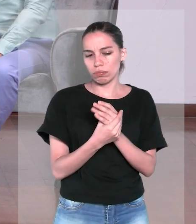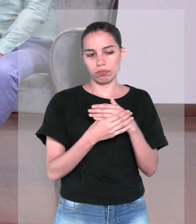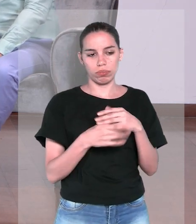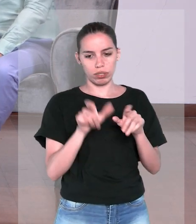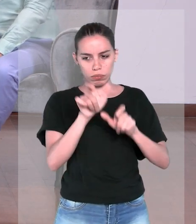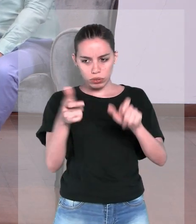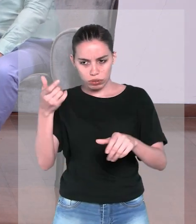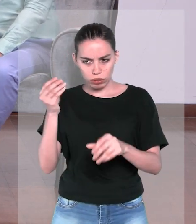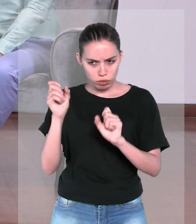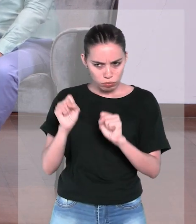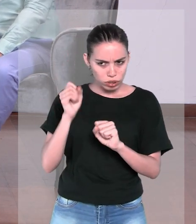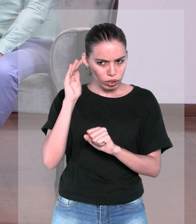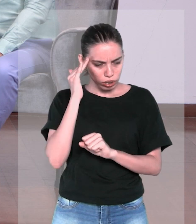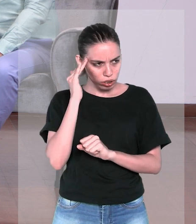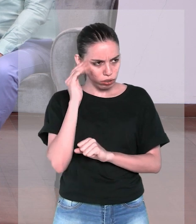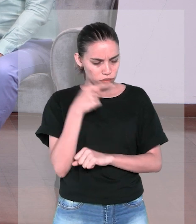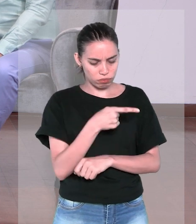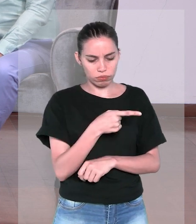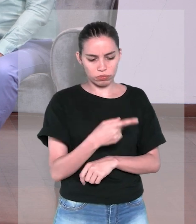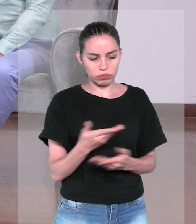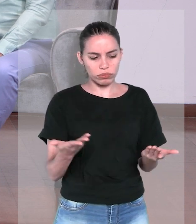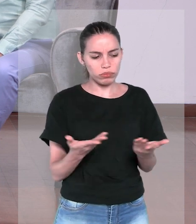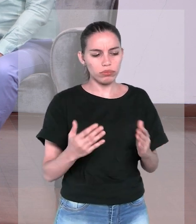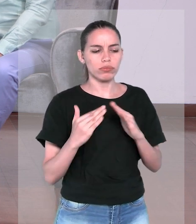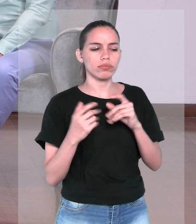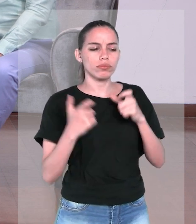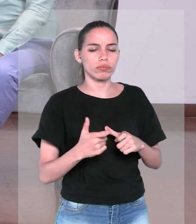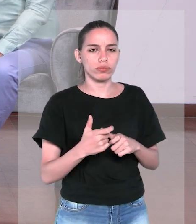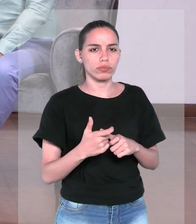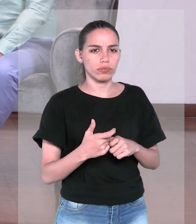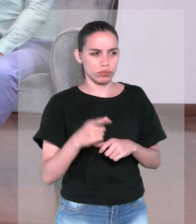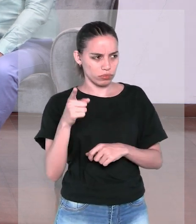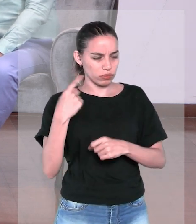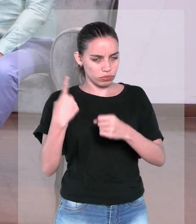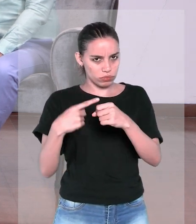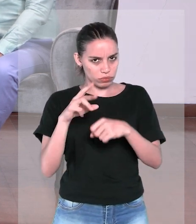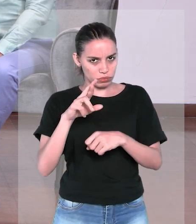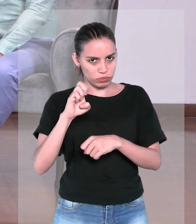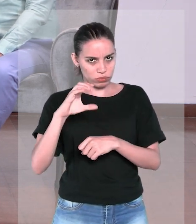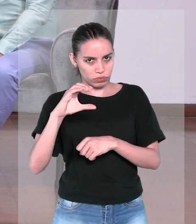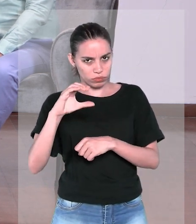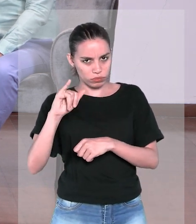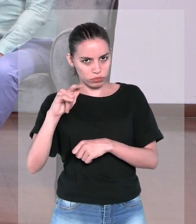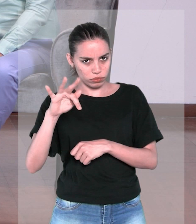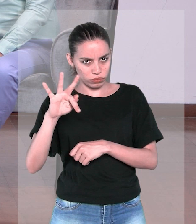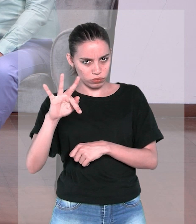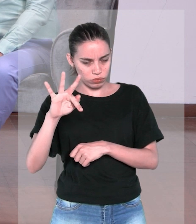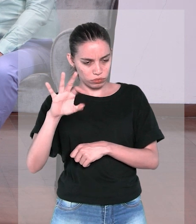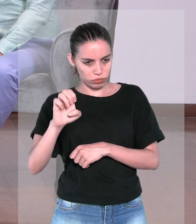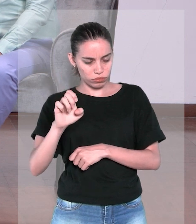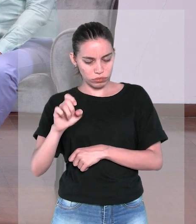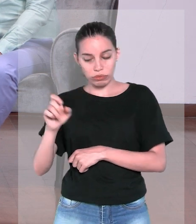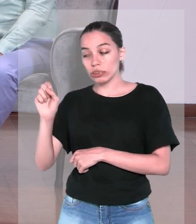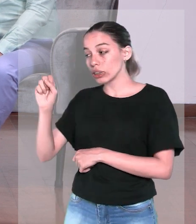de Recife, né, de Pernambuco. Eu sou professor do Departamento de Educação da Universidade Federal Rural de Pernambuco. É